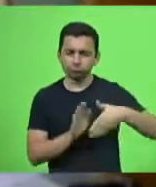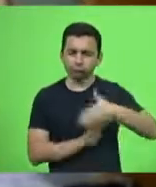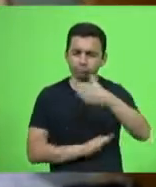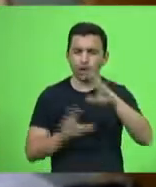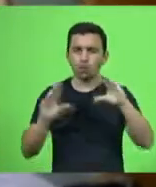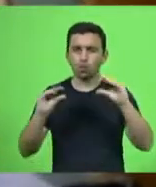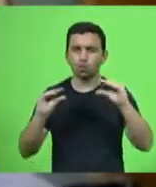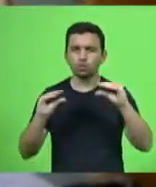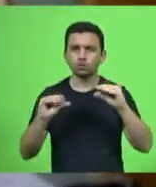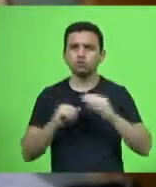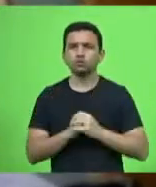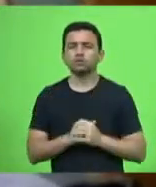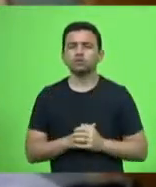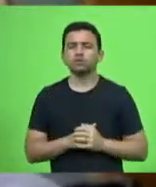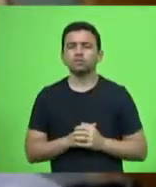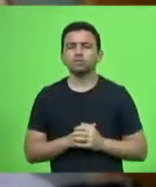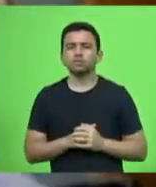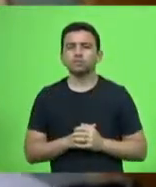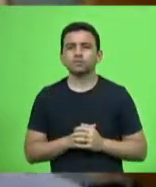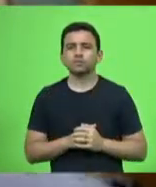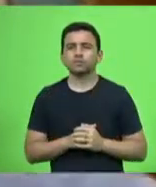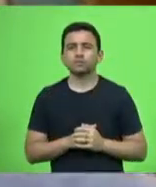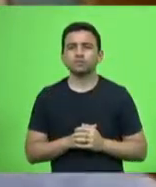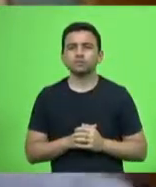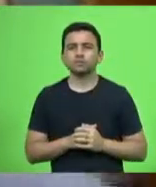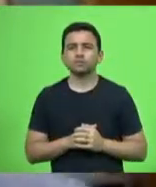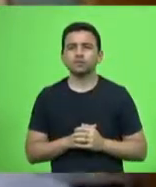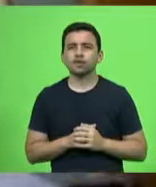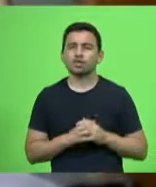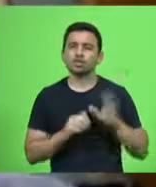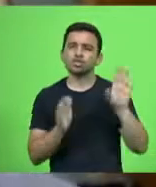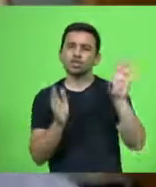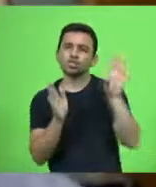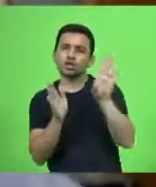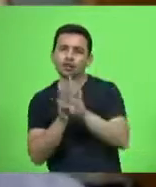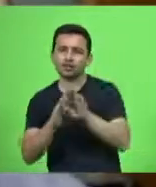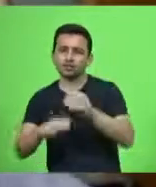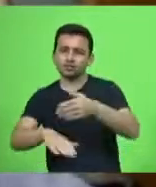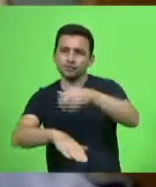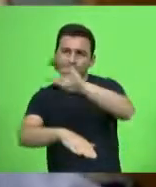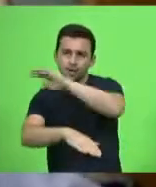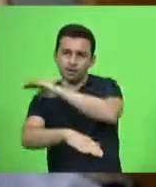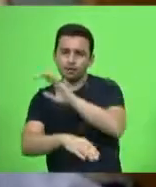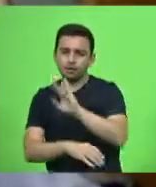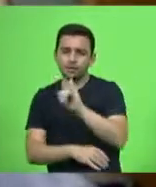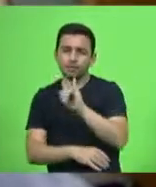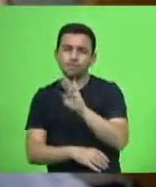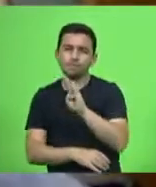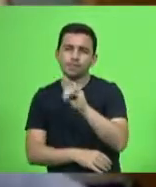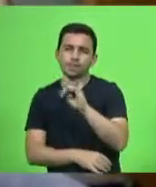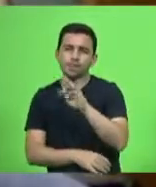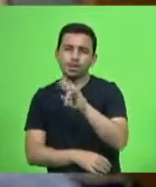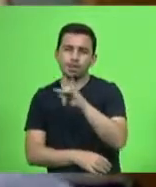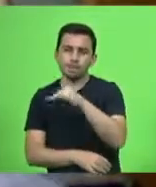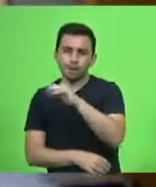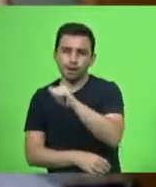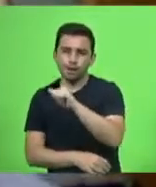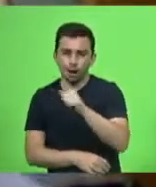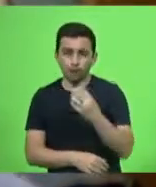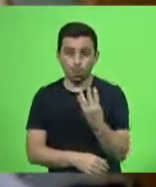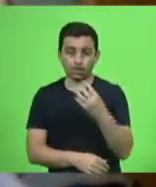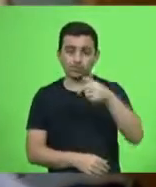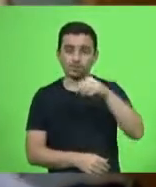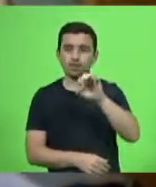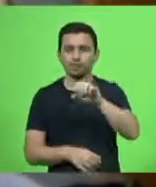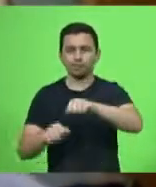num final de semana, chegou na Serra São Miguel em Ibirama, a BR-470